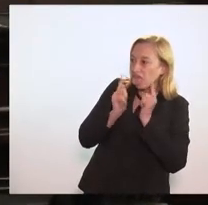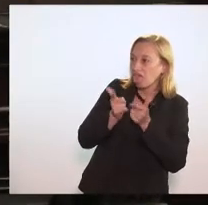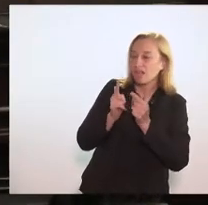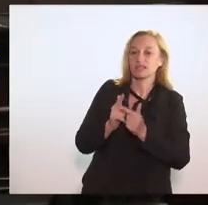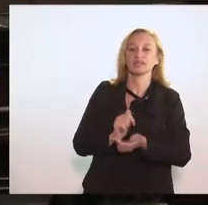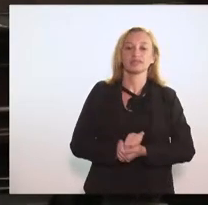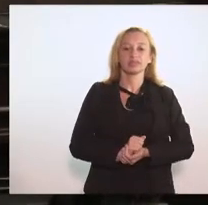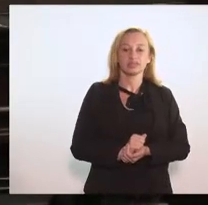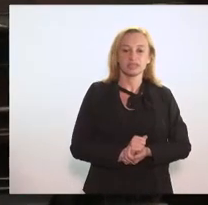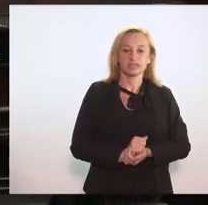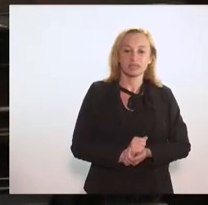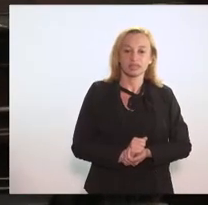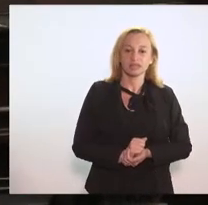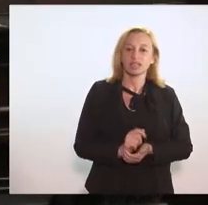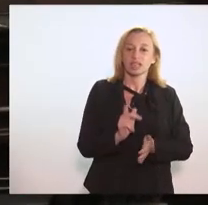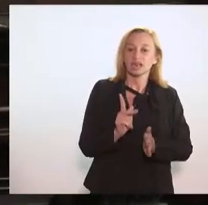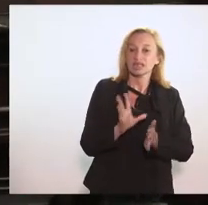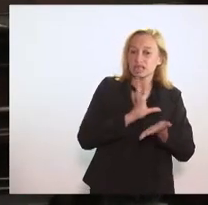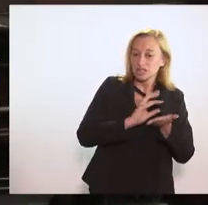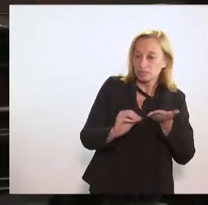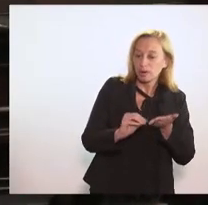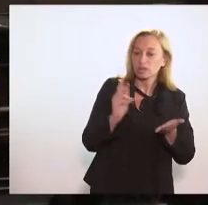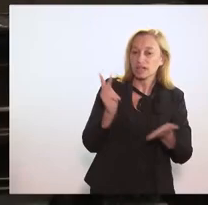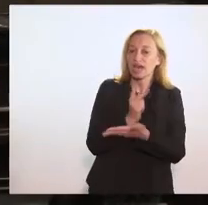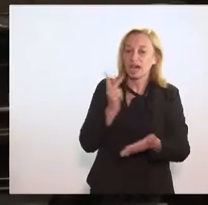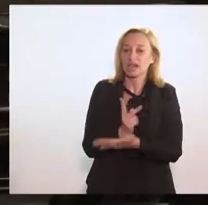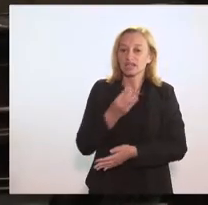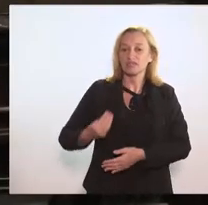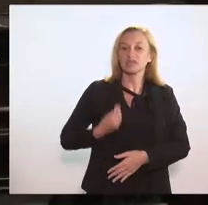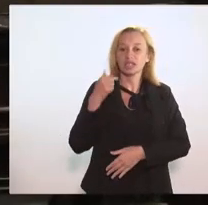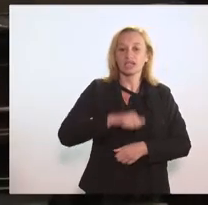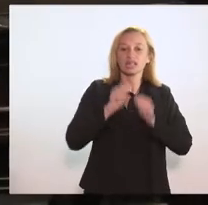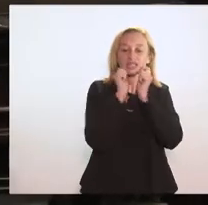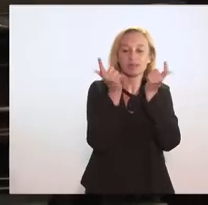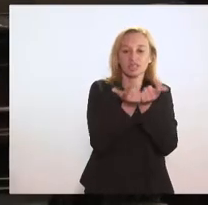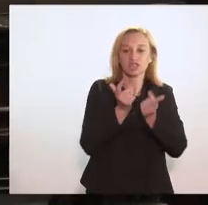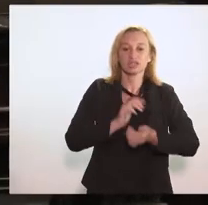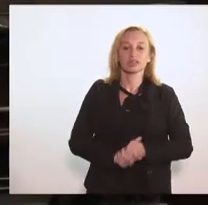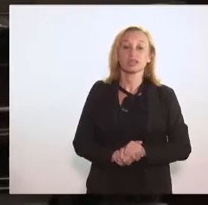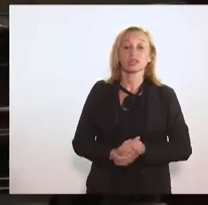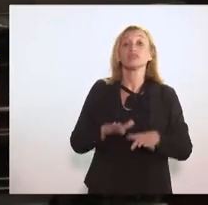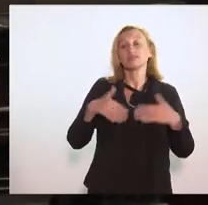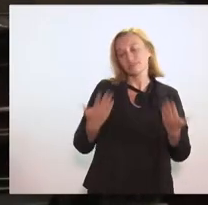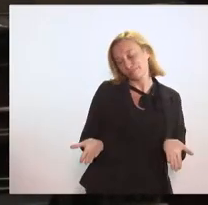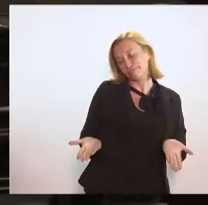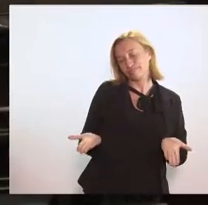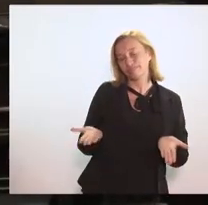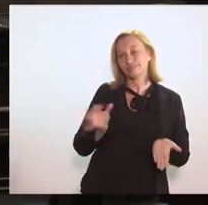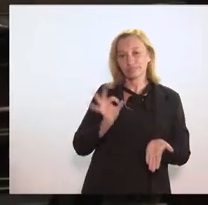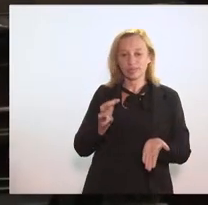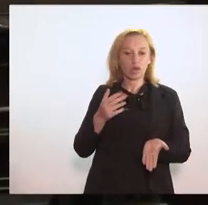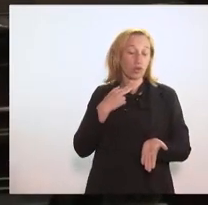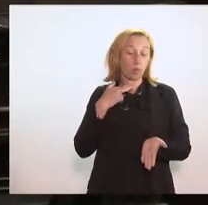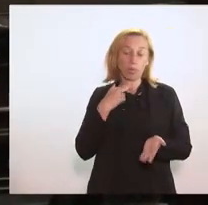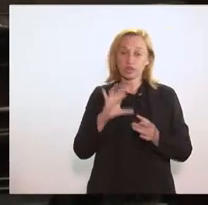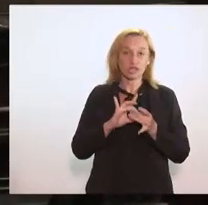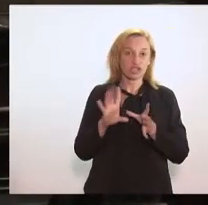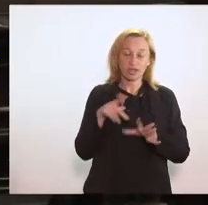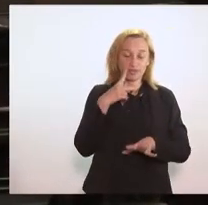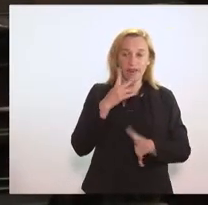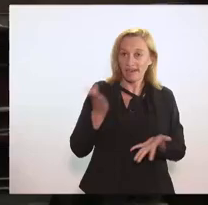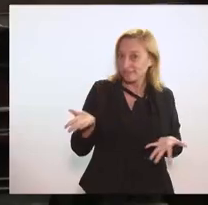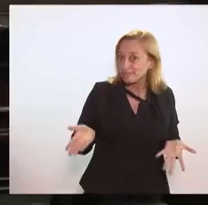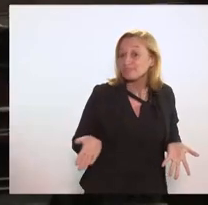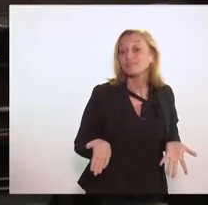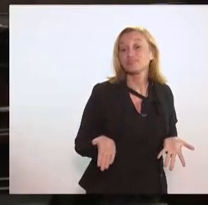defesa dessas faltas tão repugnante enquanto eu estiver aqui na Assembleia Legislativa E aí por Óbvio eu não posso deixar de me